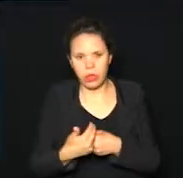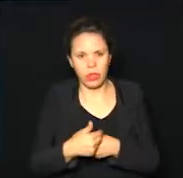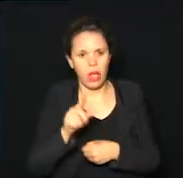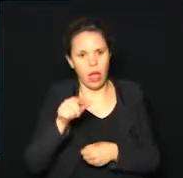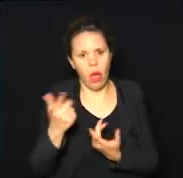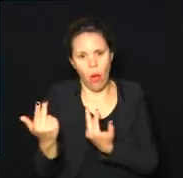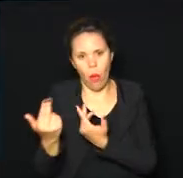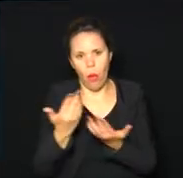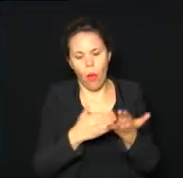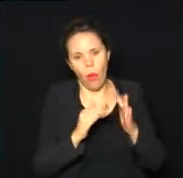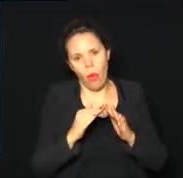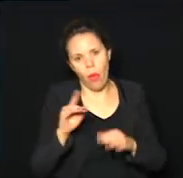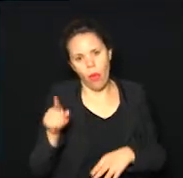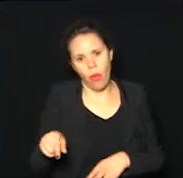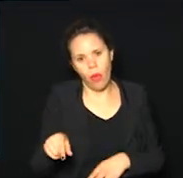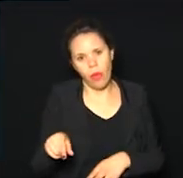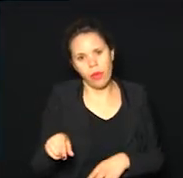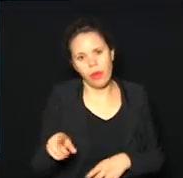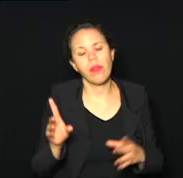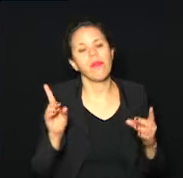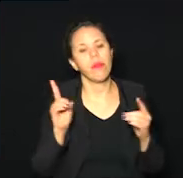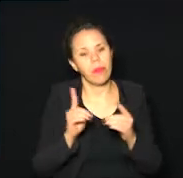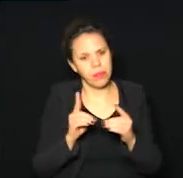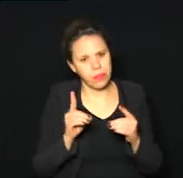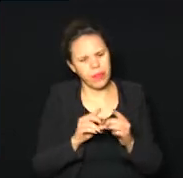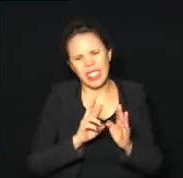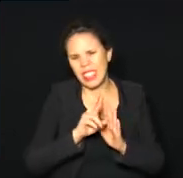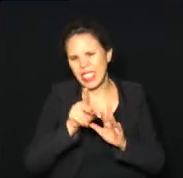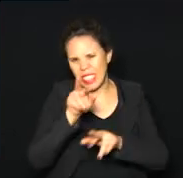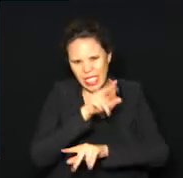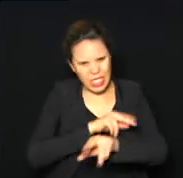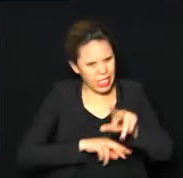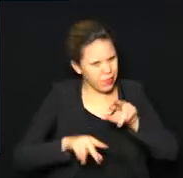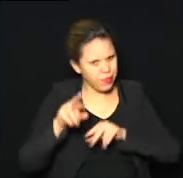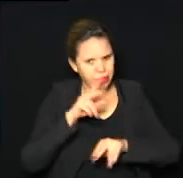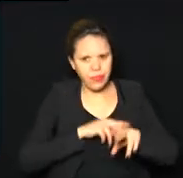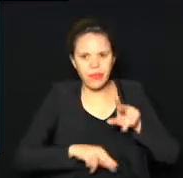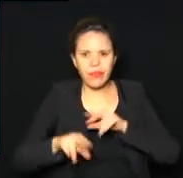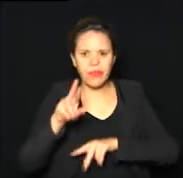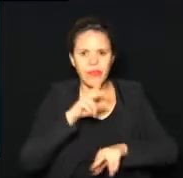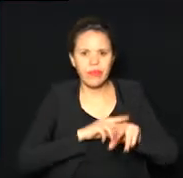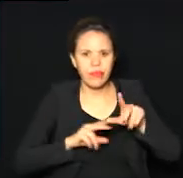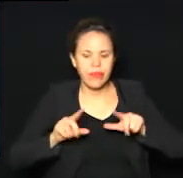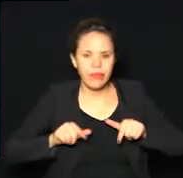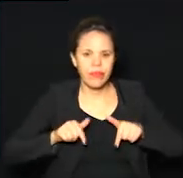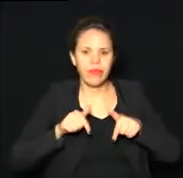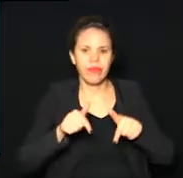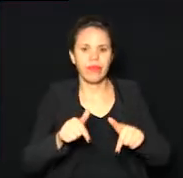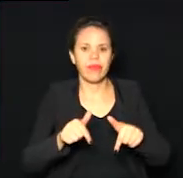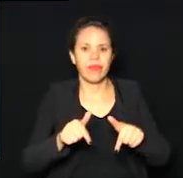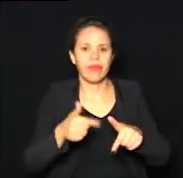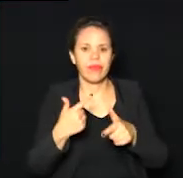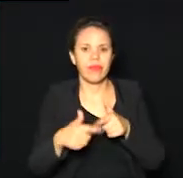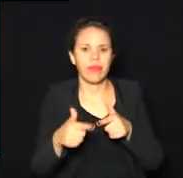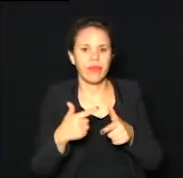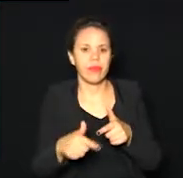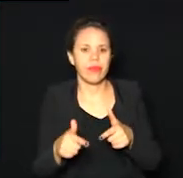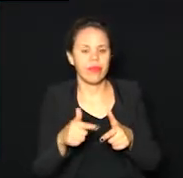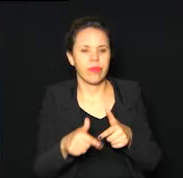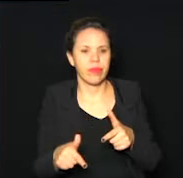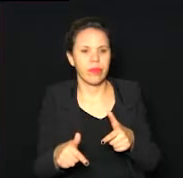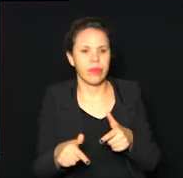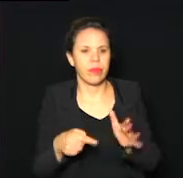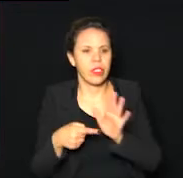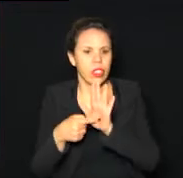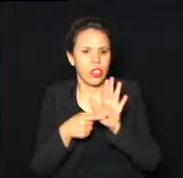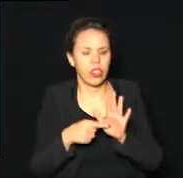escola, portanto, né, ele atende as diversas ações, os diversos problemas que